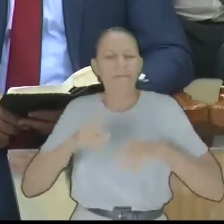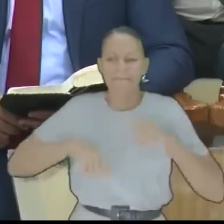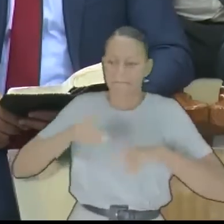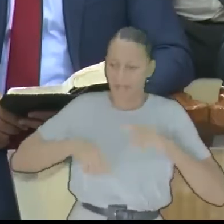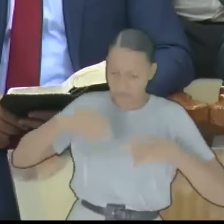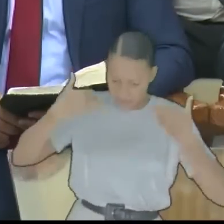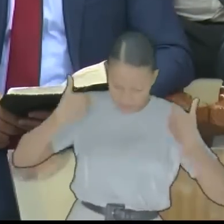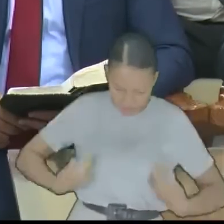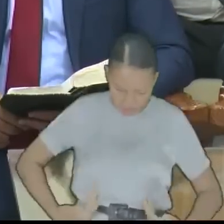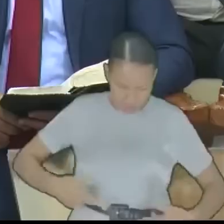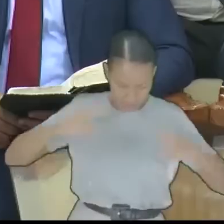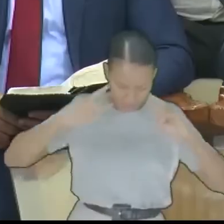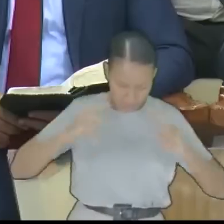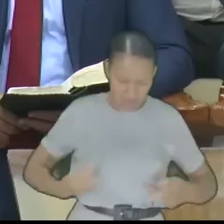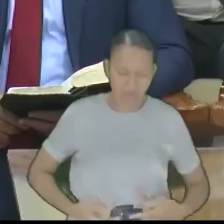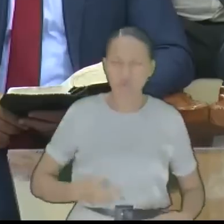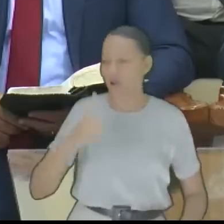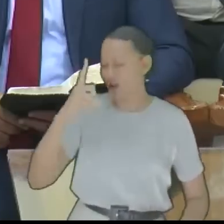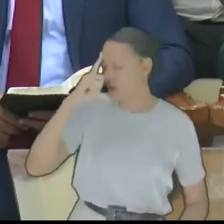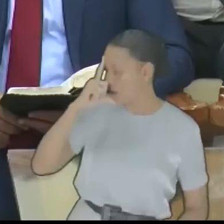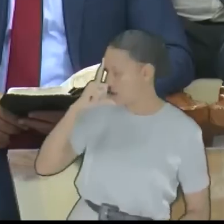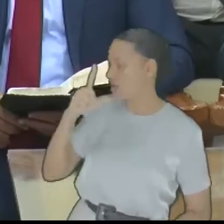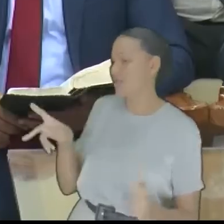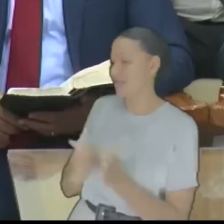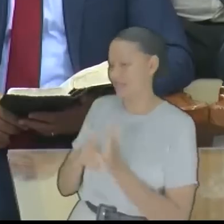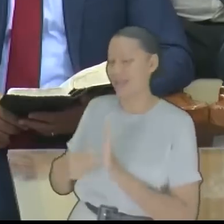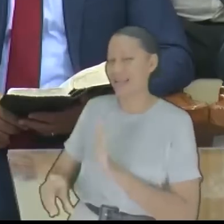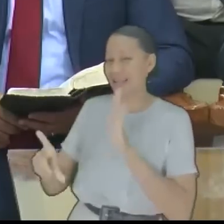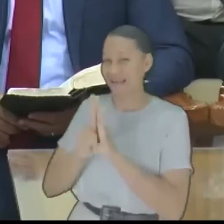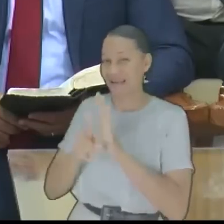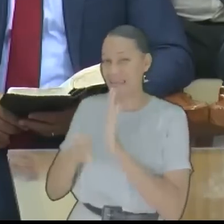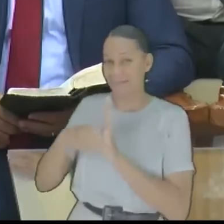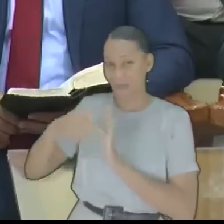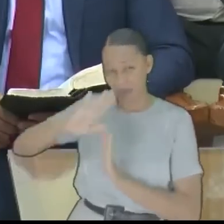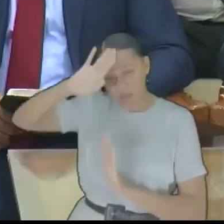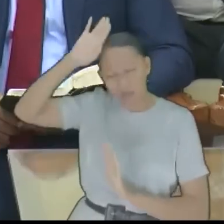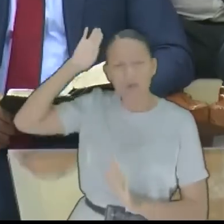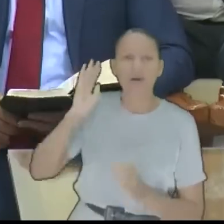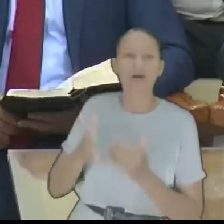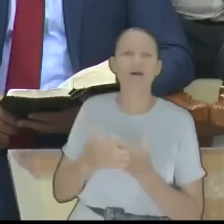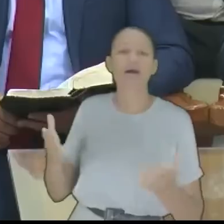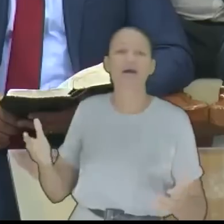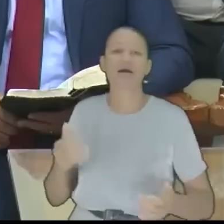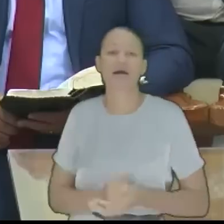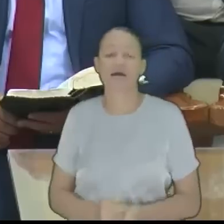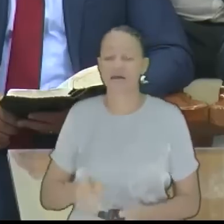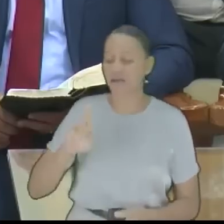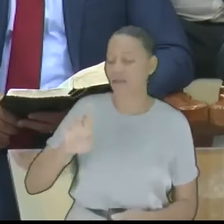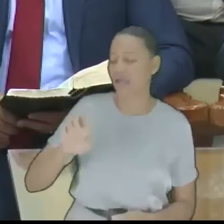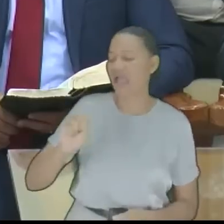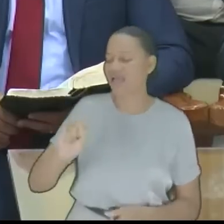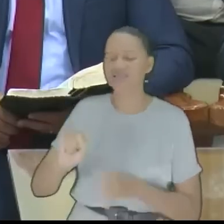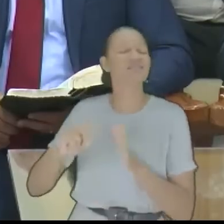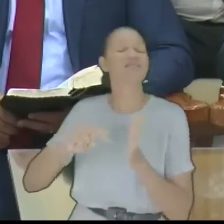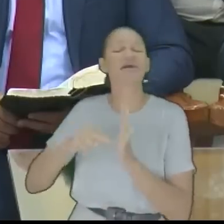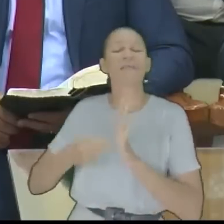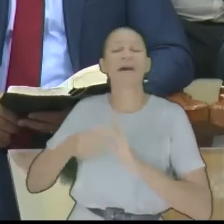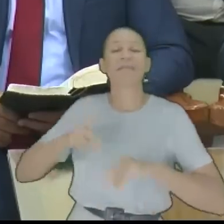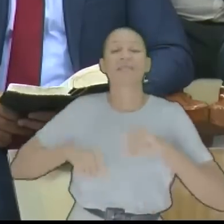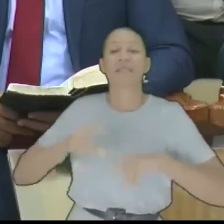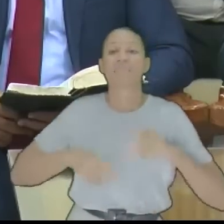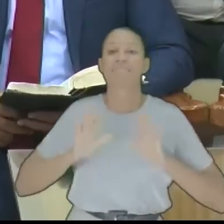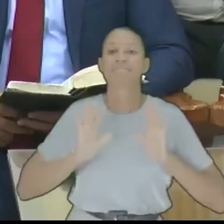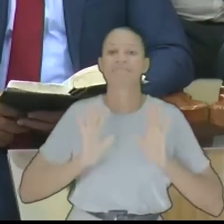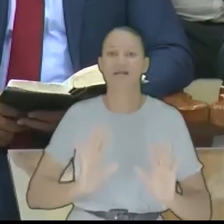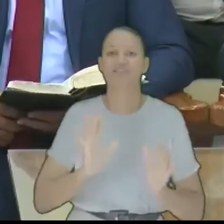era um ser. Como diz no latim, na legislação romana, era um res, era um objeto. Mas